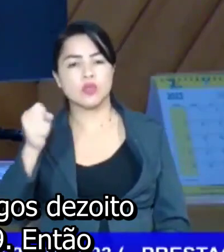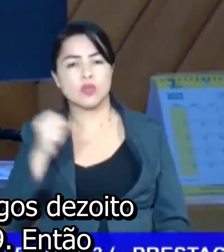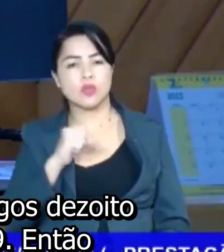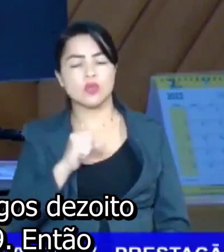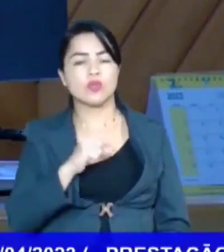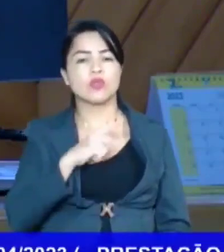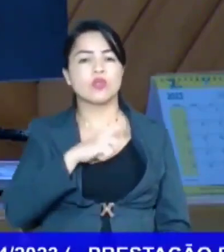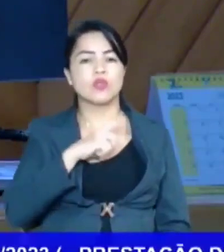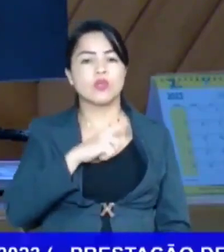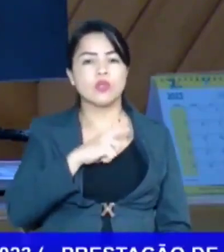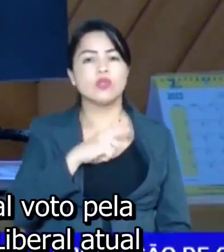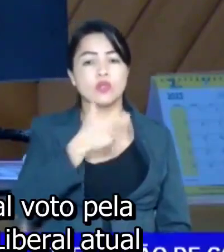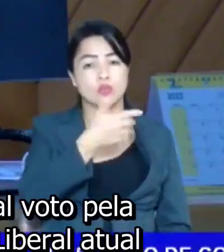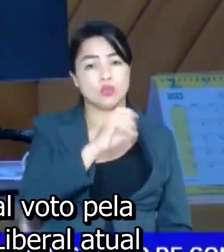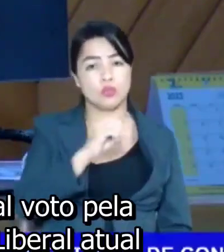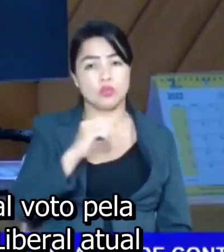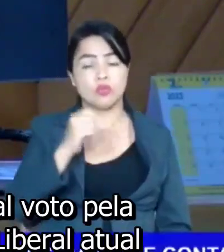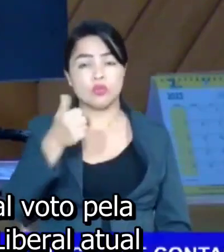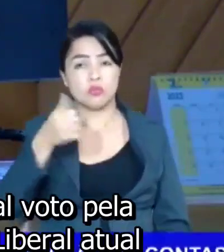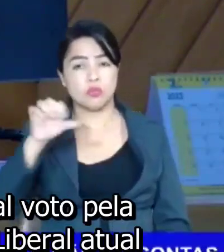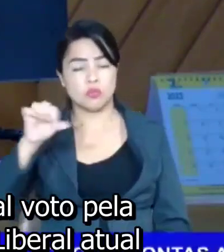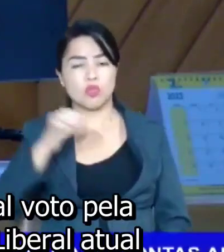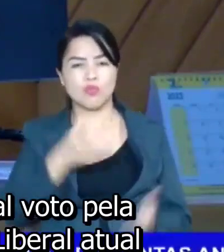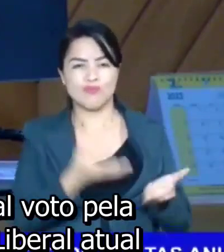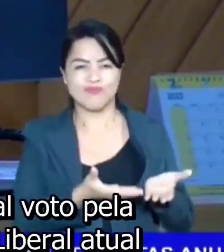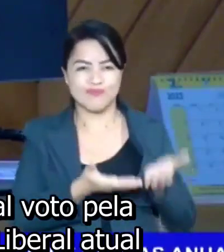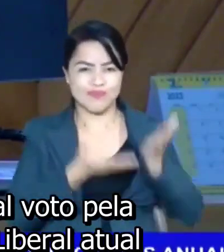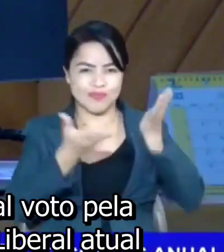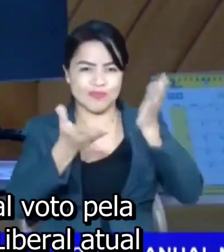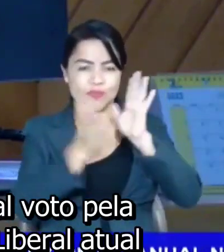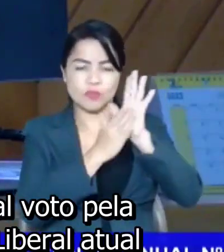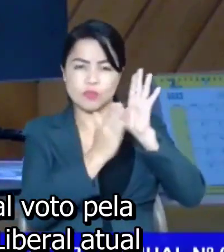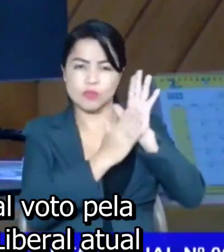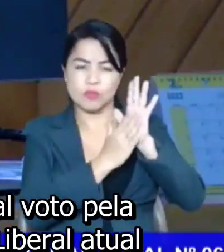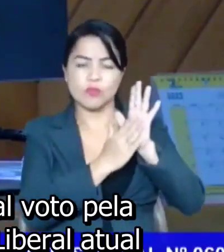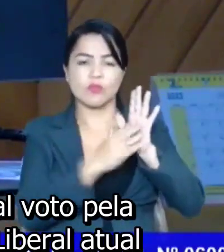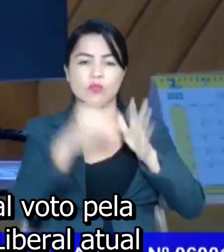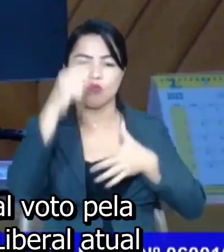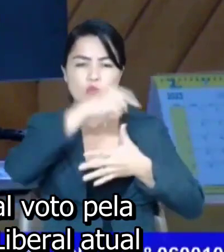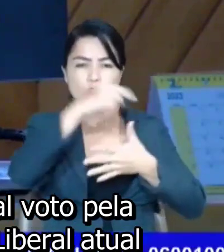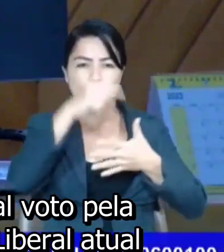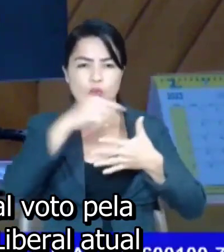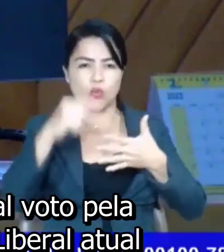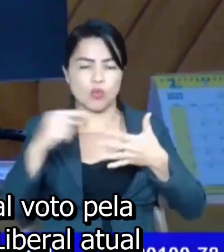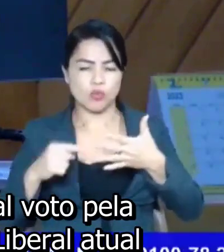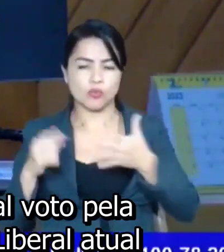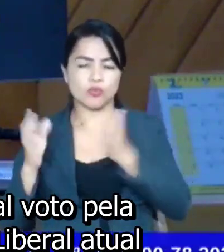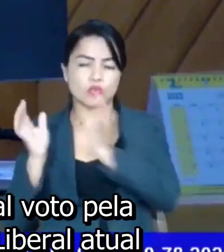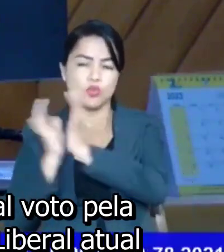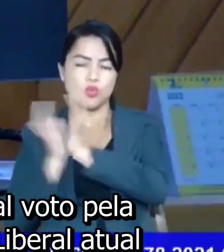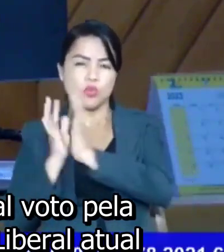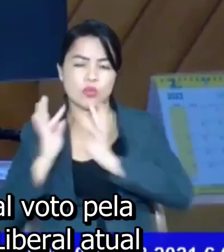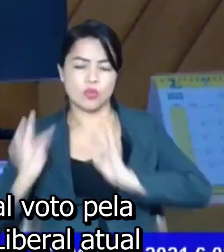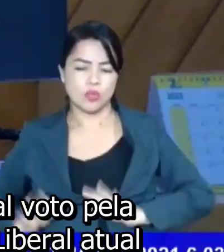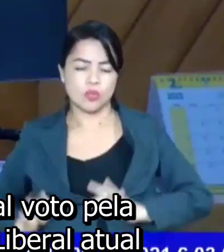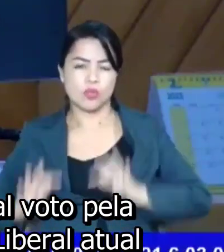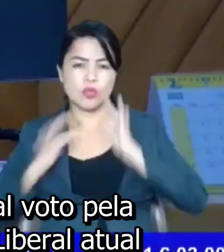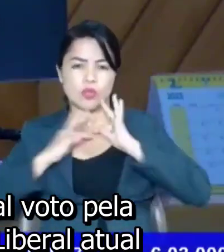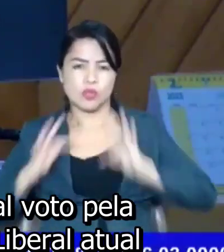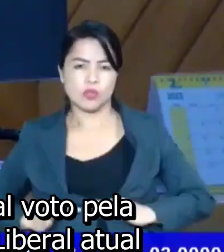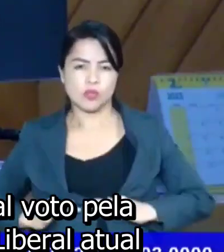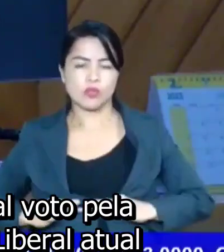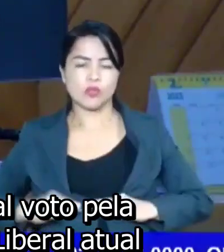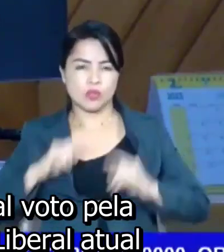23.604/2019. Então, pelo exposto, em consonância com os pareceres técnico e ministerial, voto